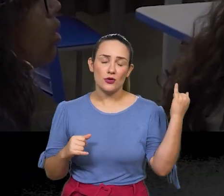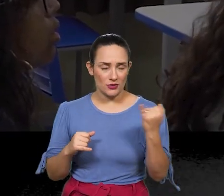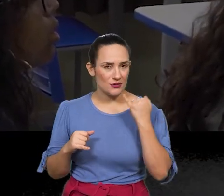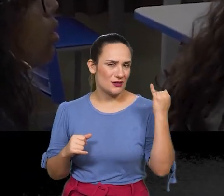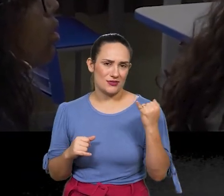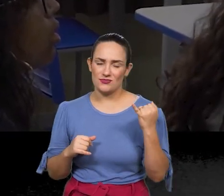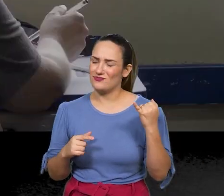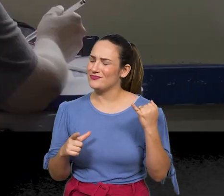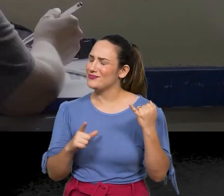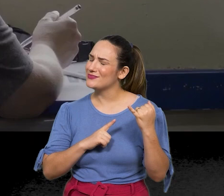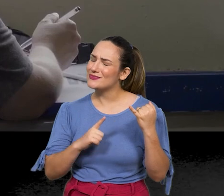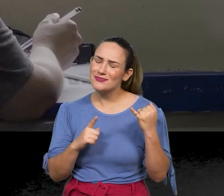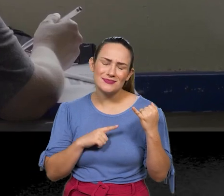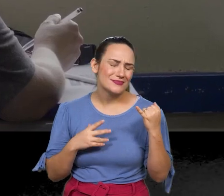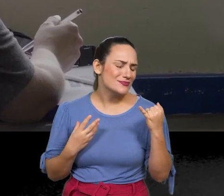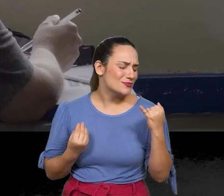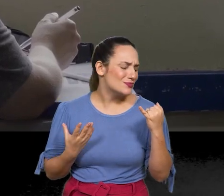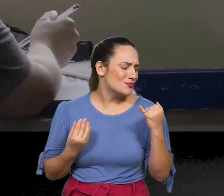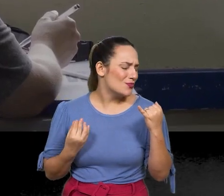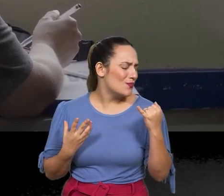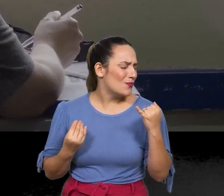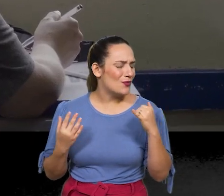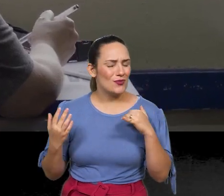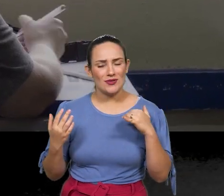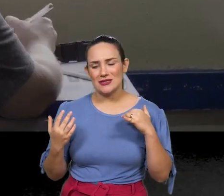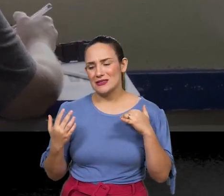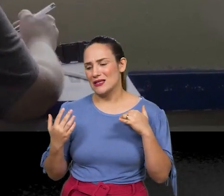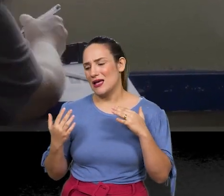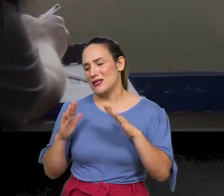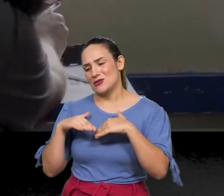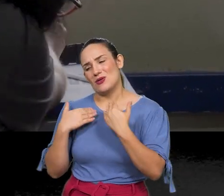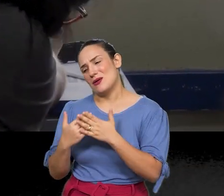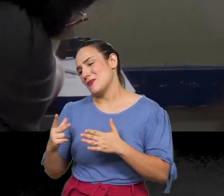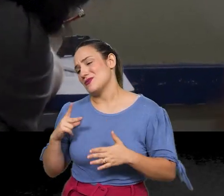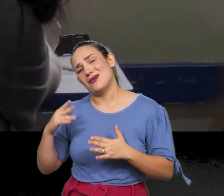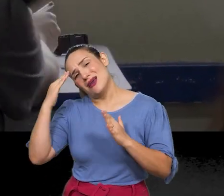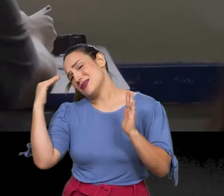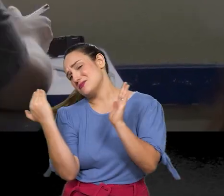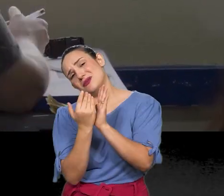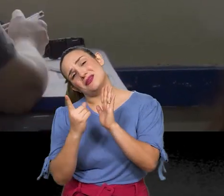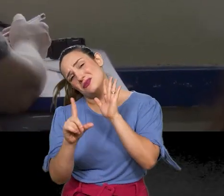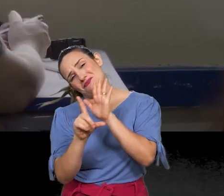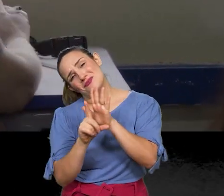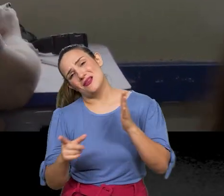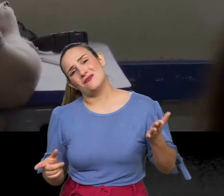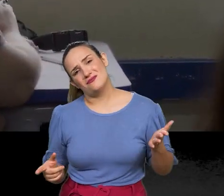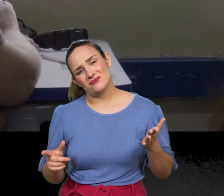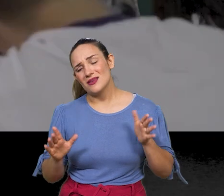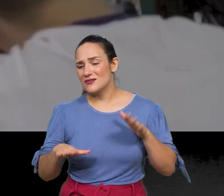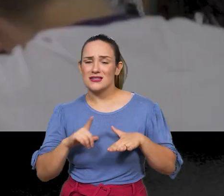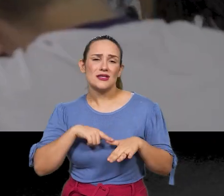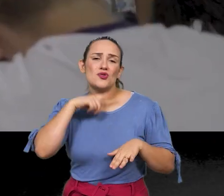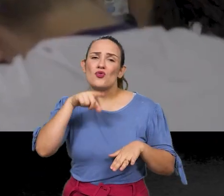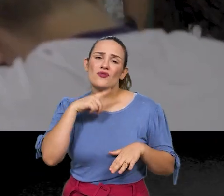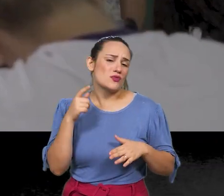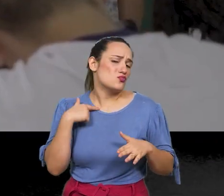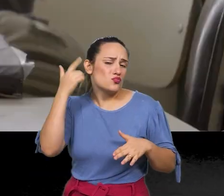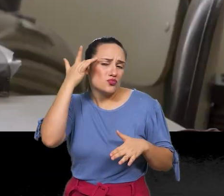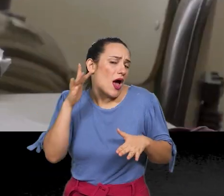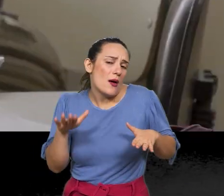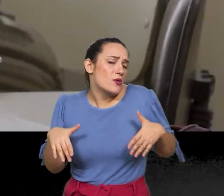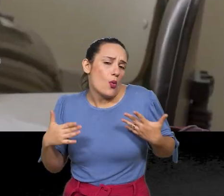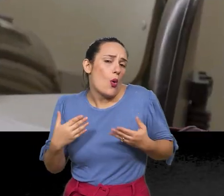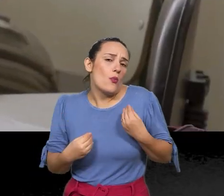gente tem muitas violações, principalmente de escolas particulares, que às vezes, e muitas dúvidas das famílias